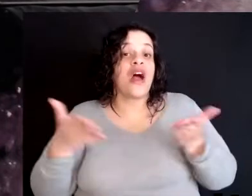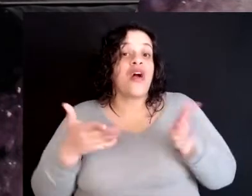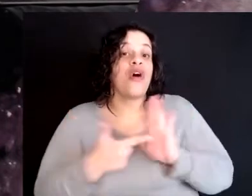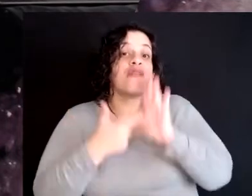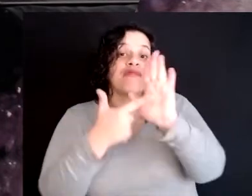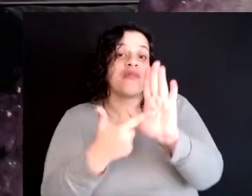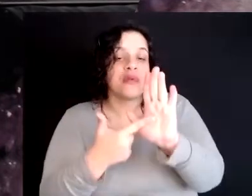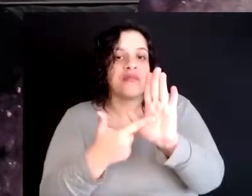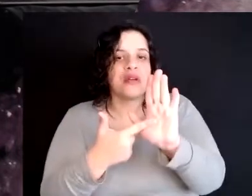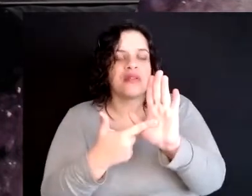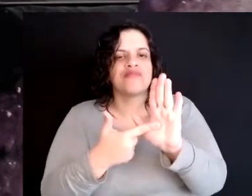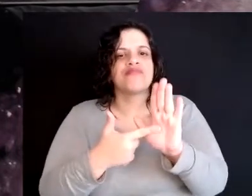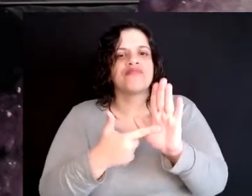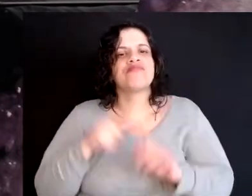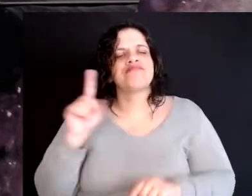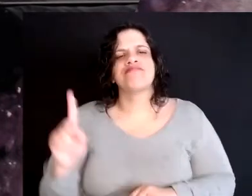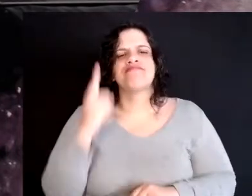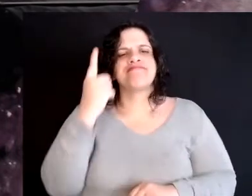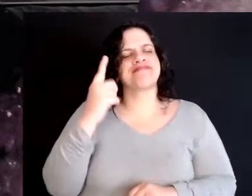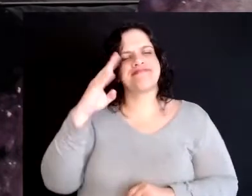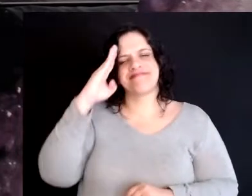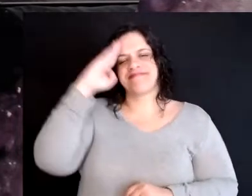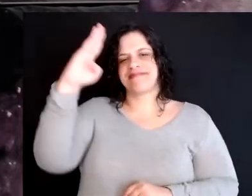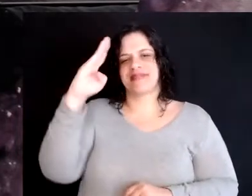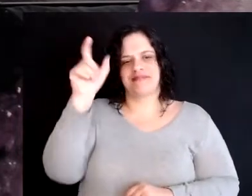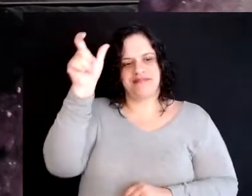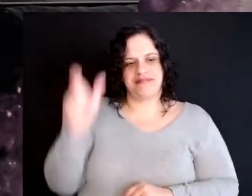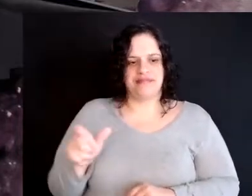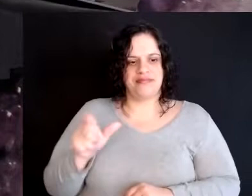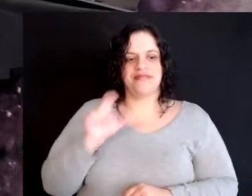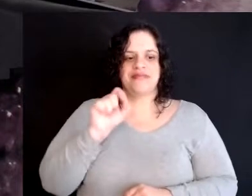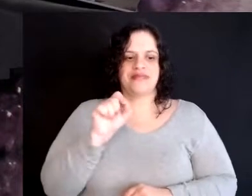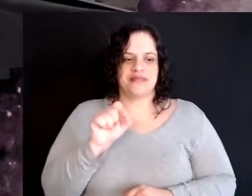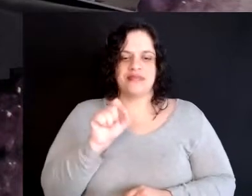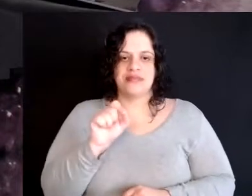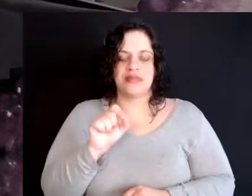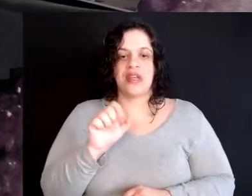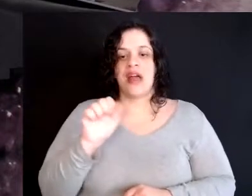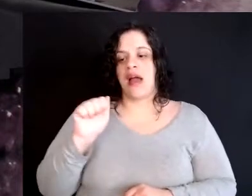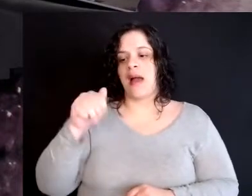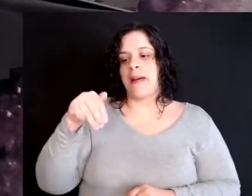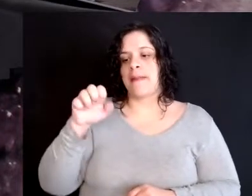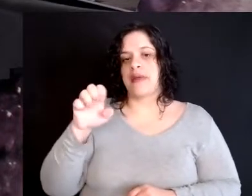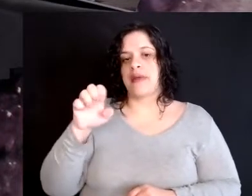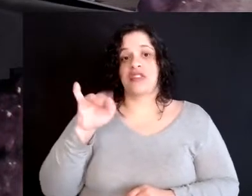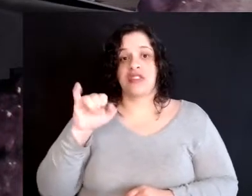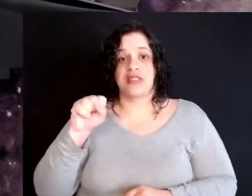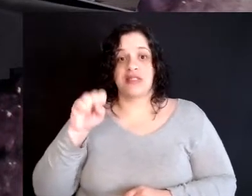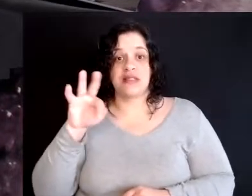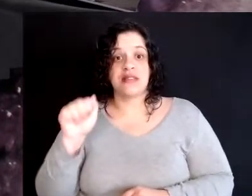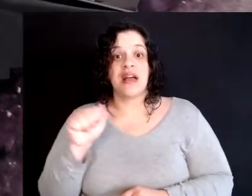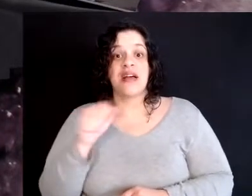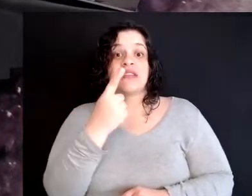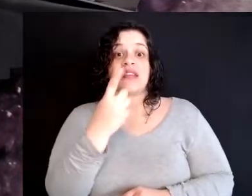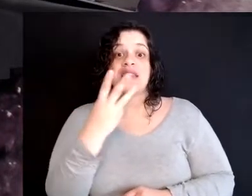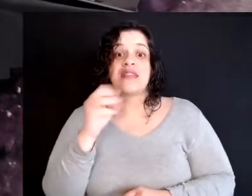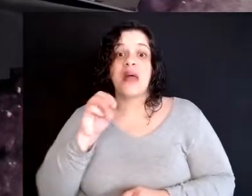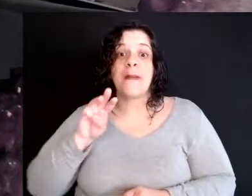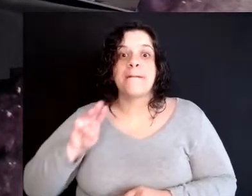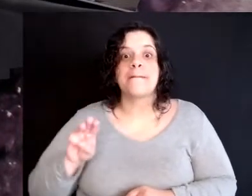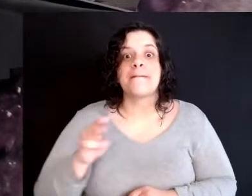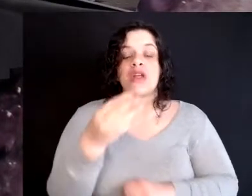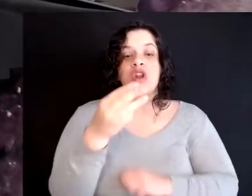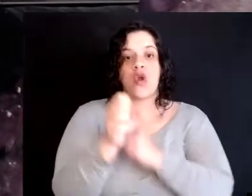Agora eu quero apresentar para vocês a nossa protagonista, a Grégora, uma ametista de 130 milhões